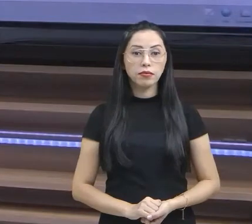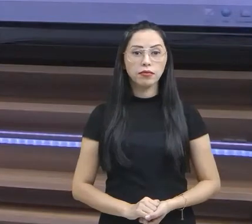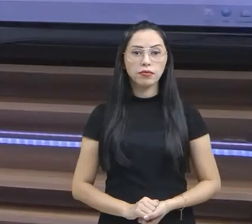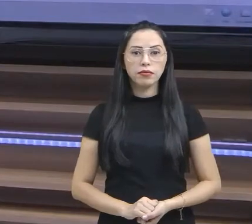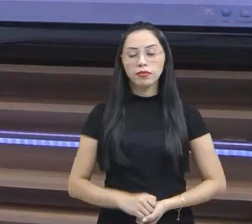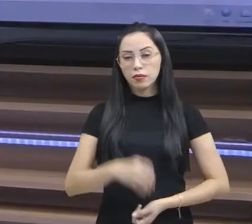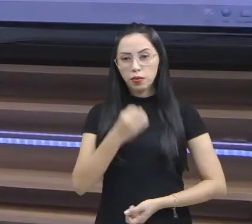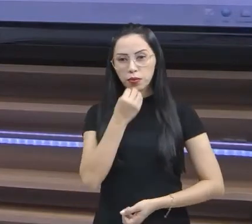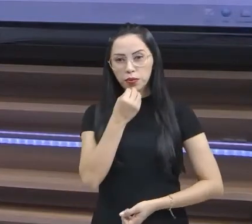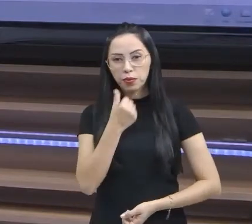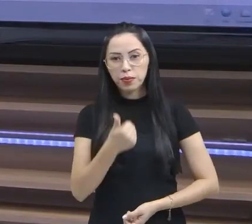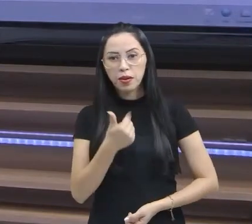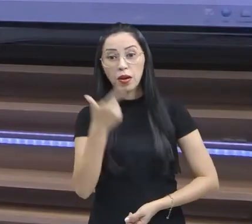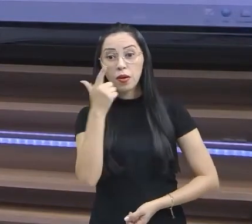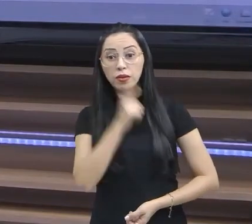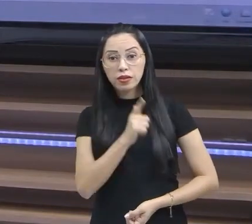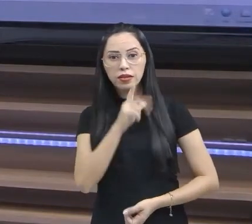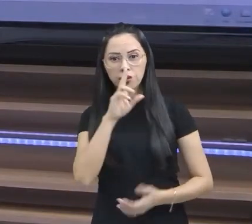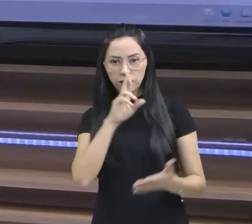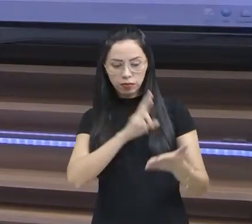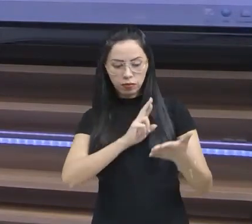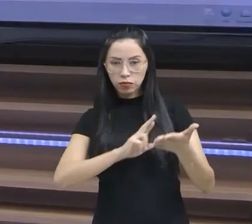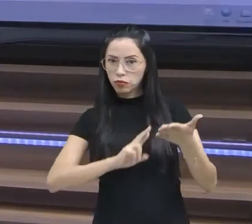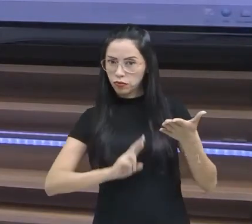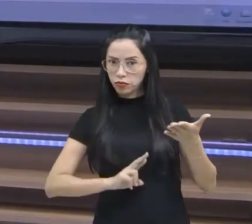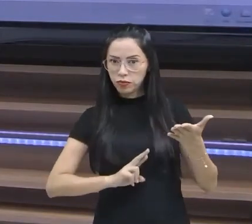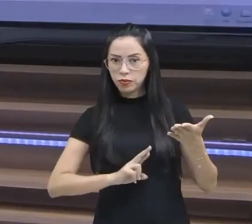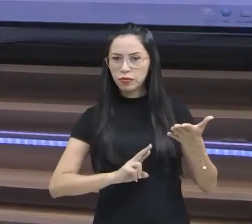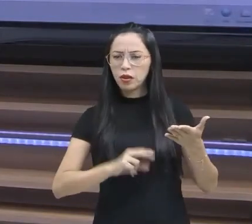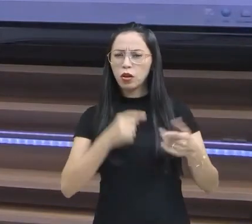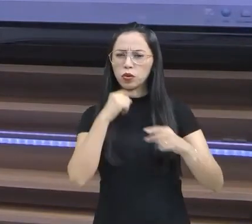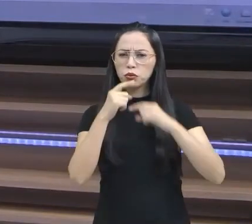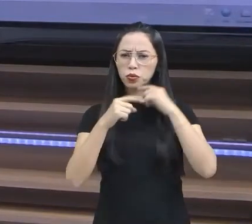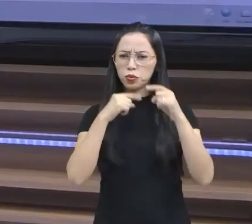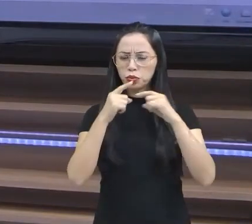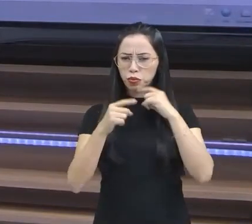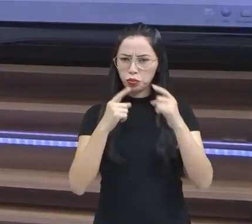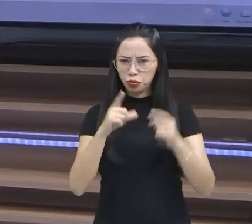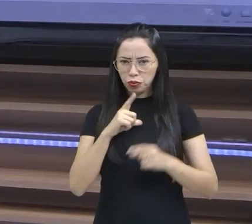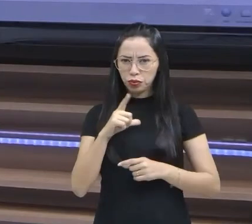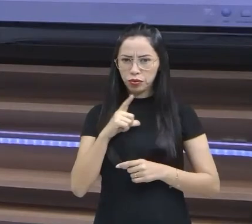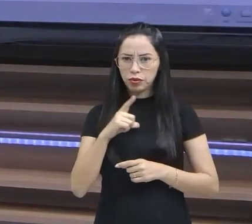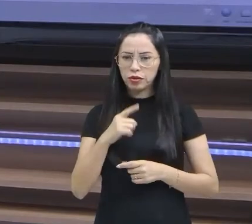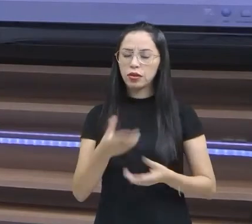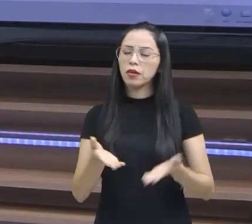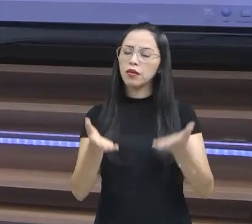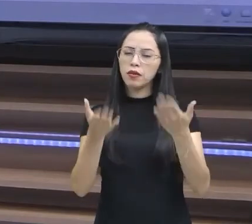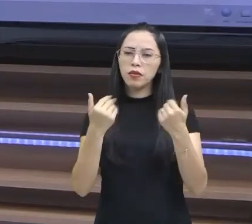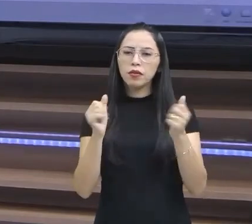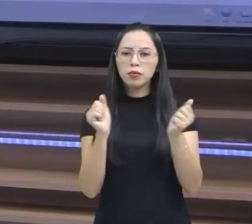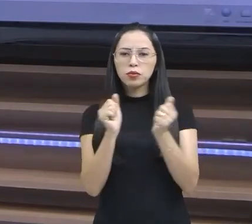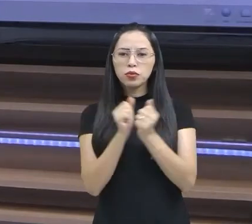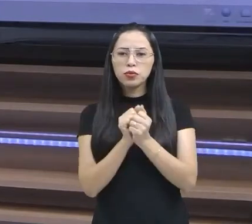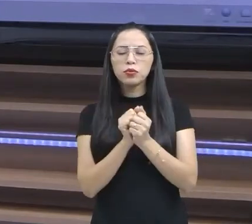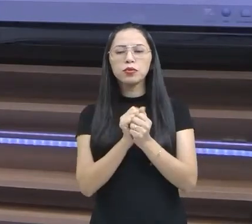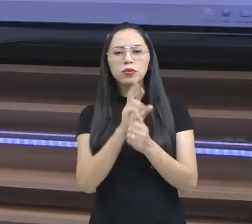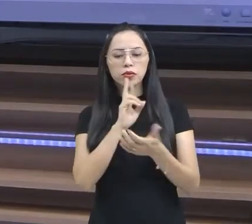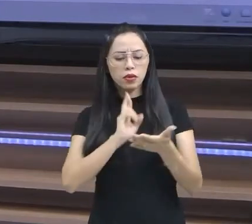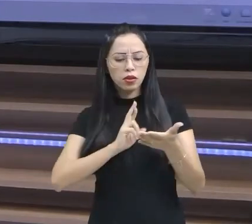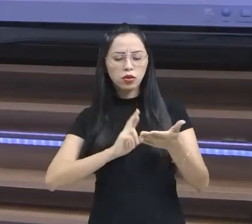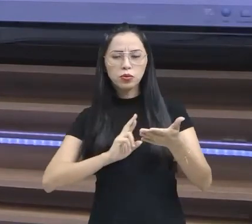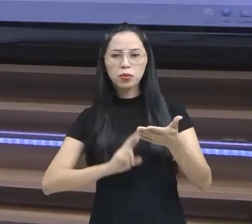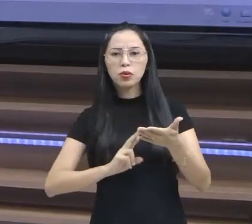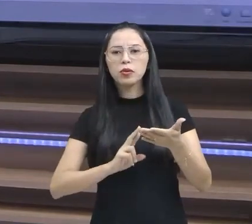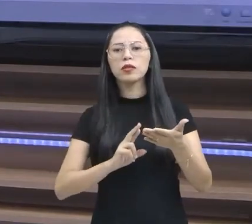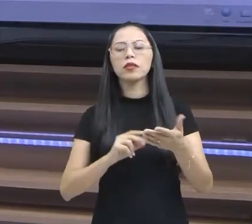Muito bem, conseguiram resolver os problemas? Ficaram com dúvida? Então, chegou a hora, vamos resolver de um por um e tirar todas as dúvidas de